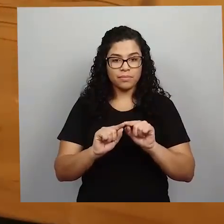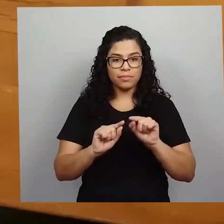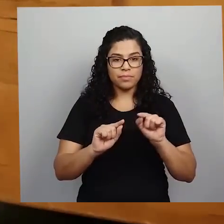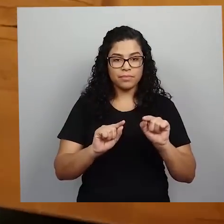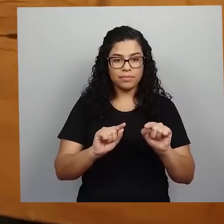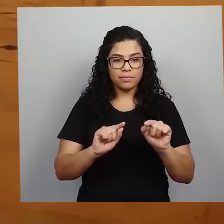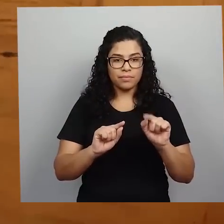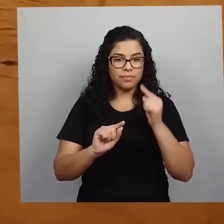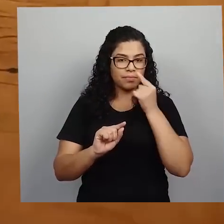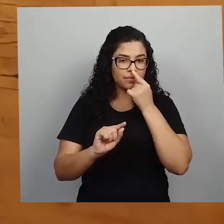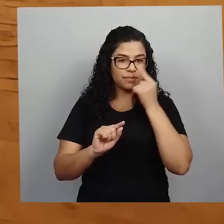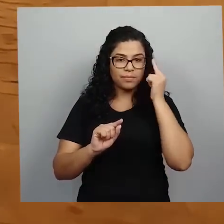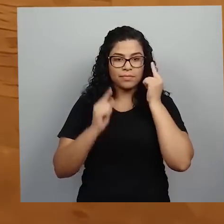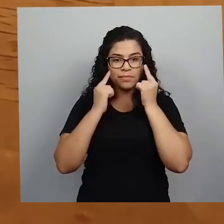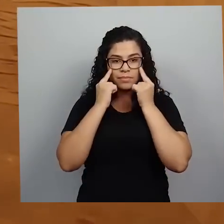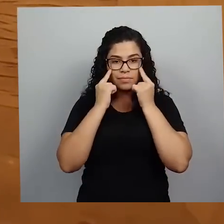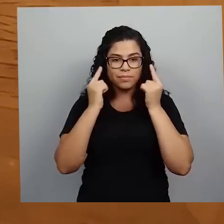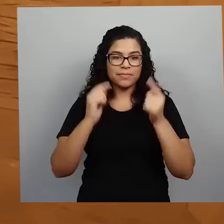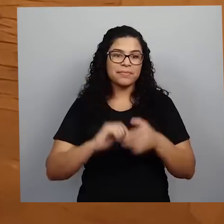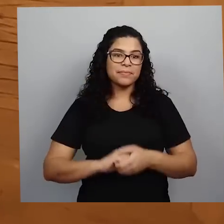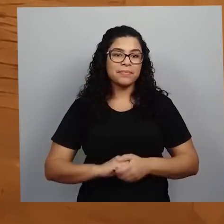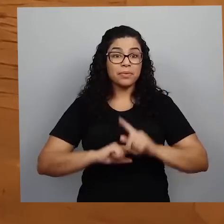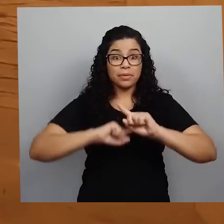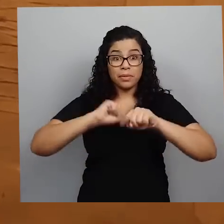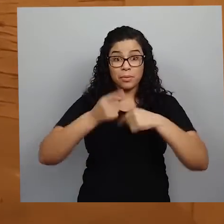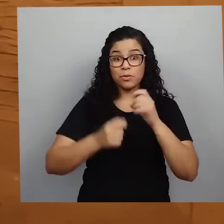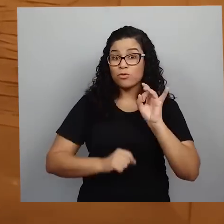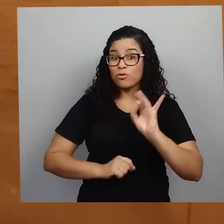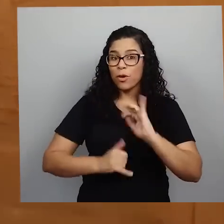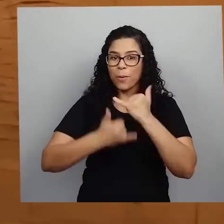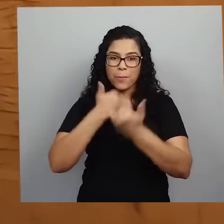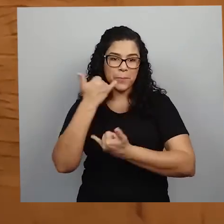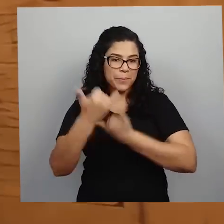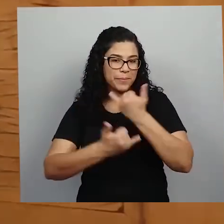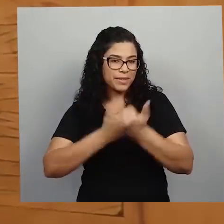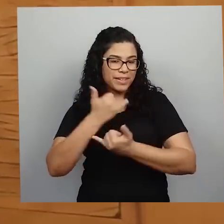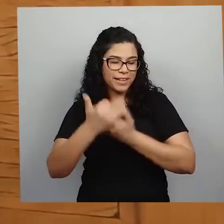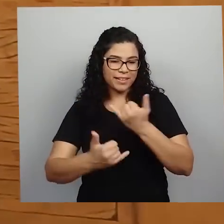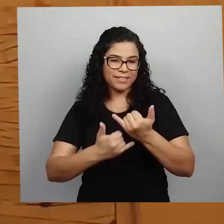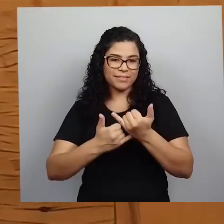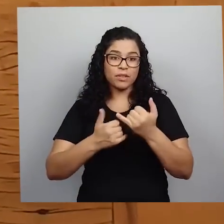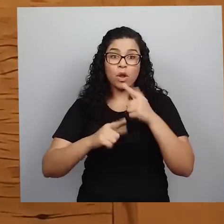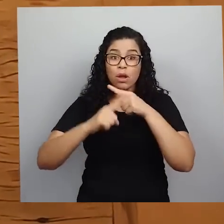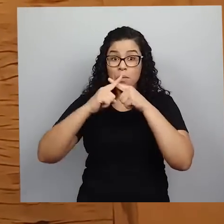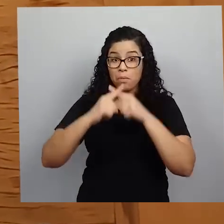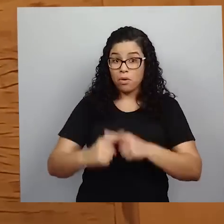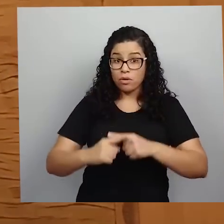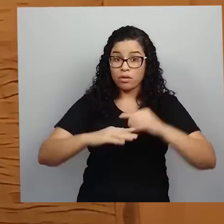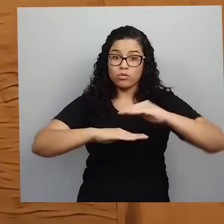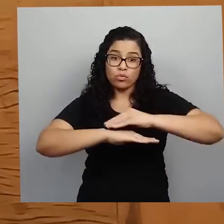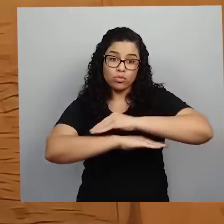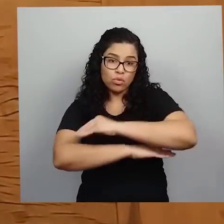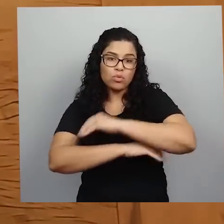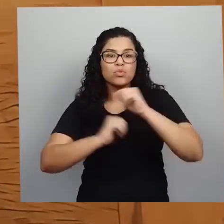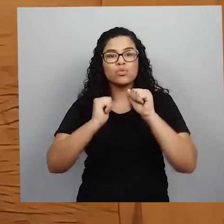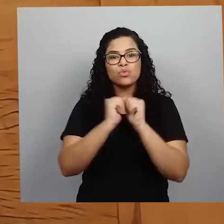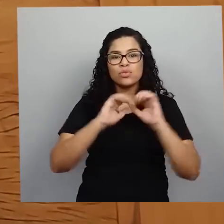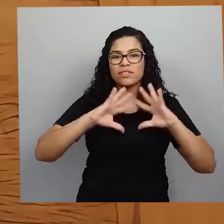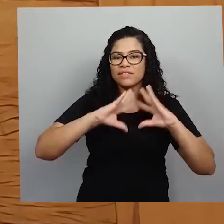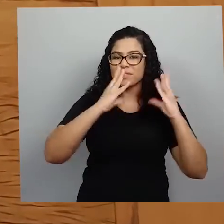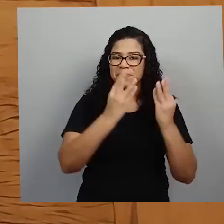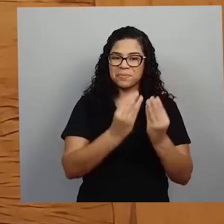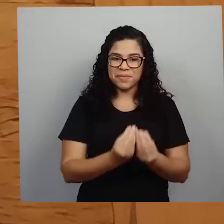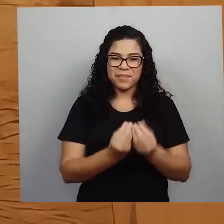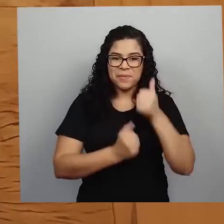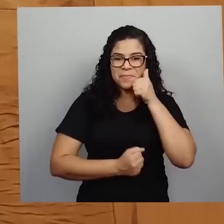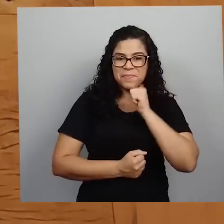Aí depois é só brincar. Pode fazer uma corrida de sapo com a mamãe, com o papai ou com o seu